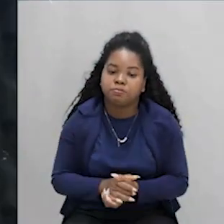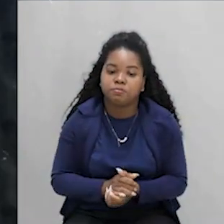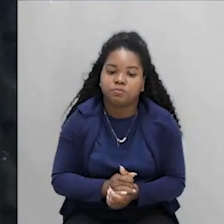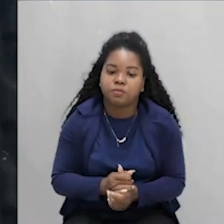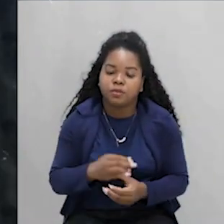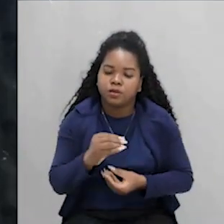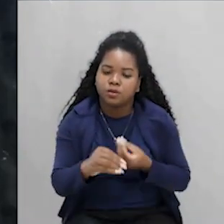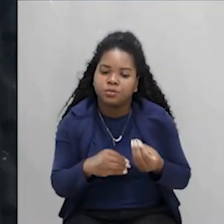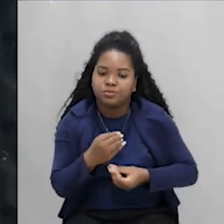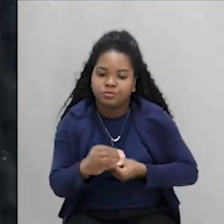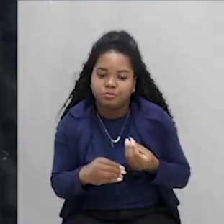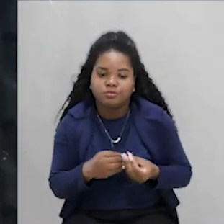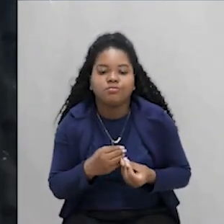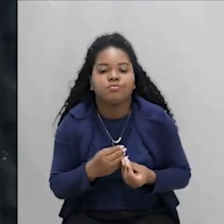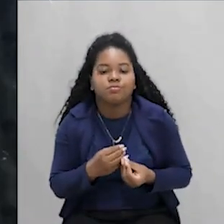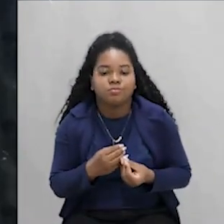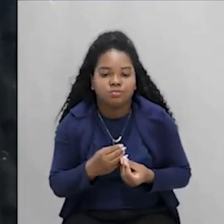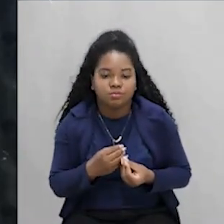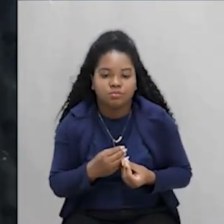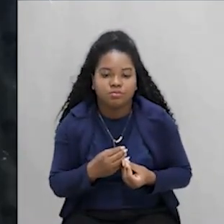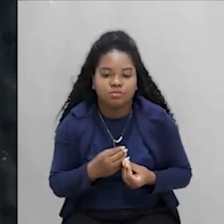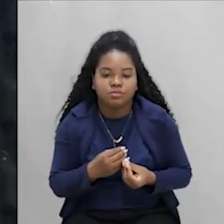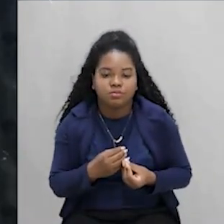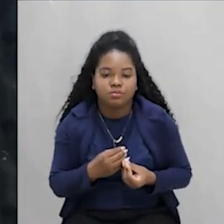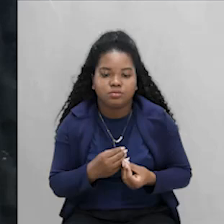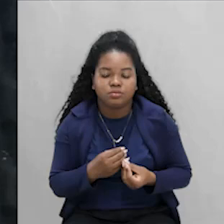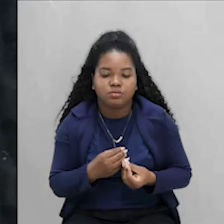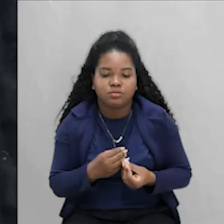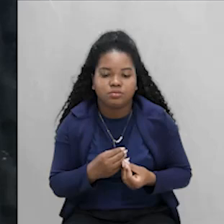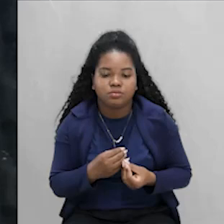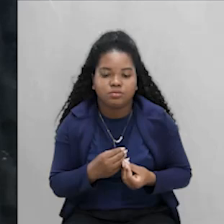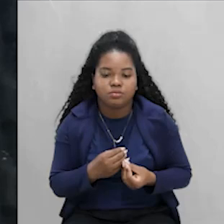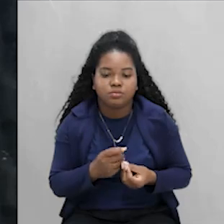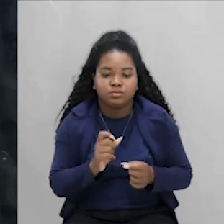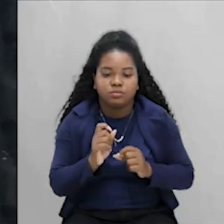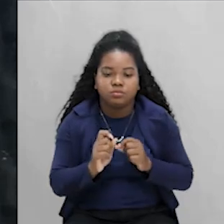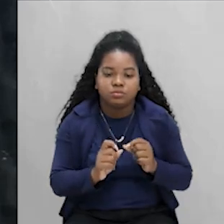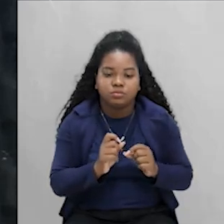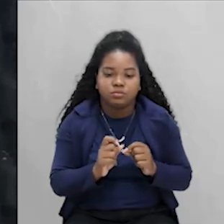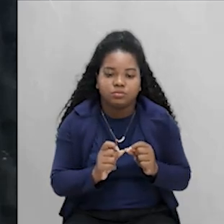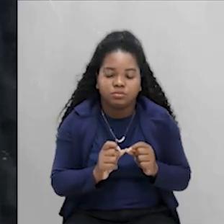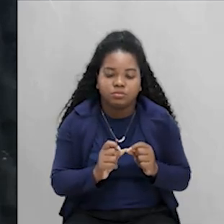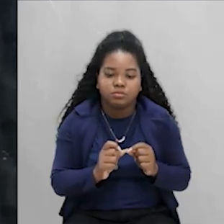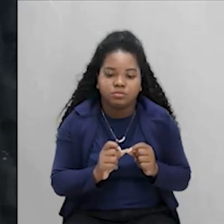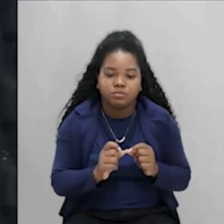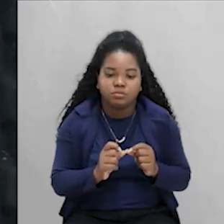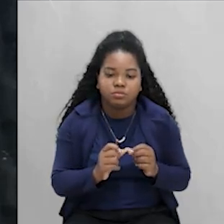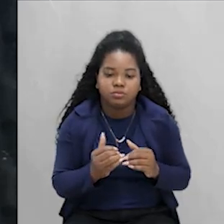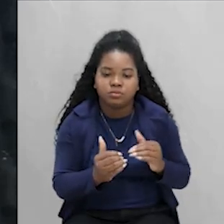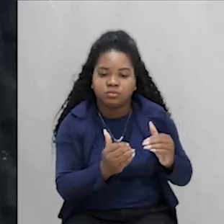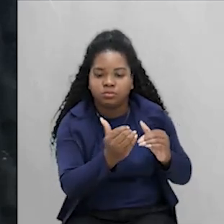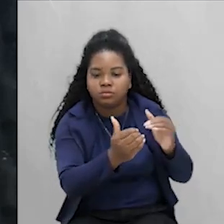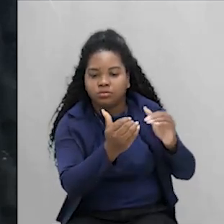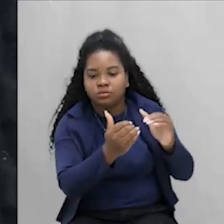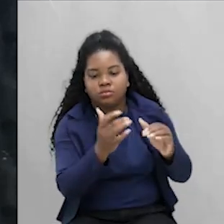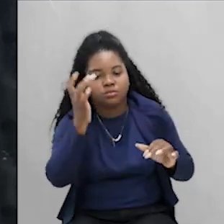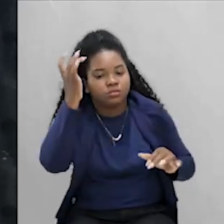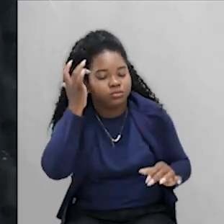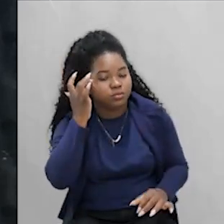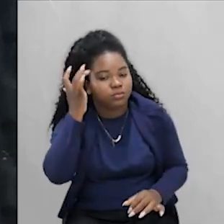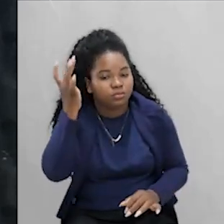é instável ela se decompõe né ela se desintegra com muita